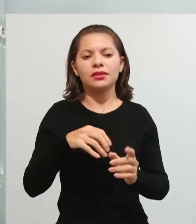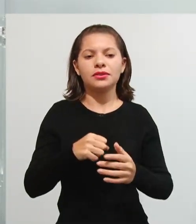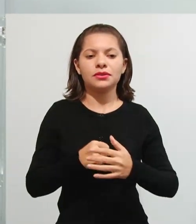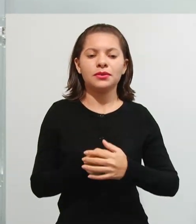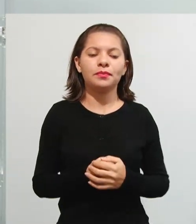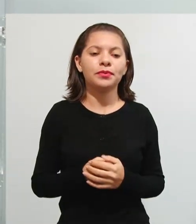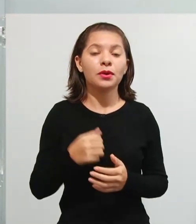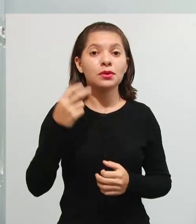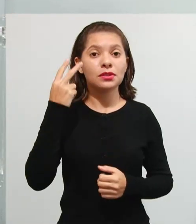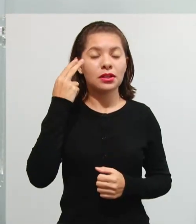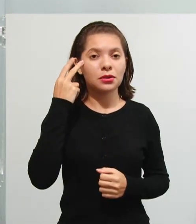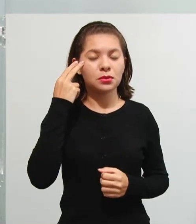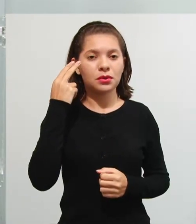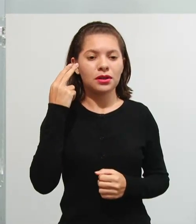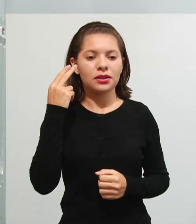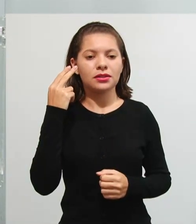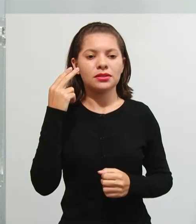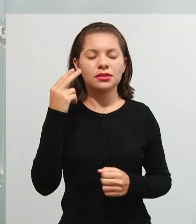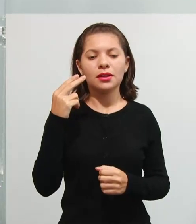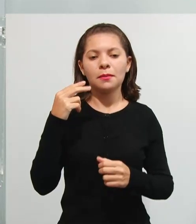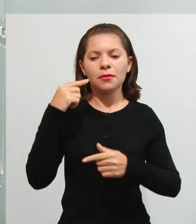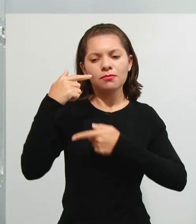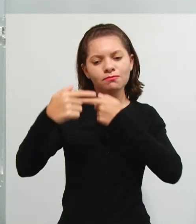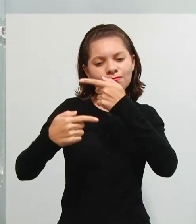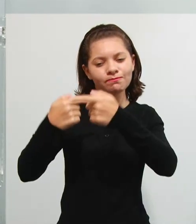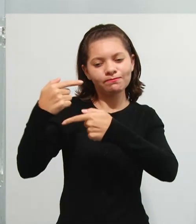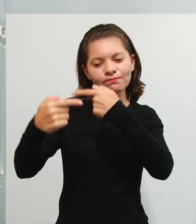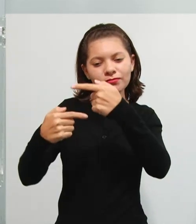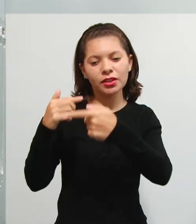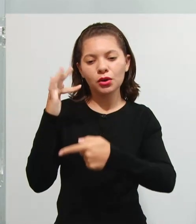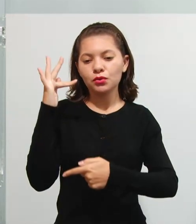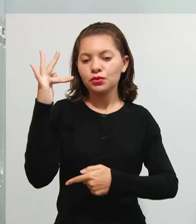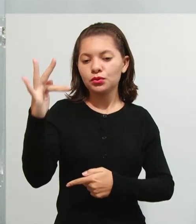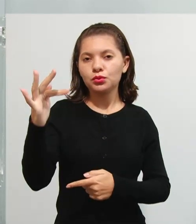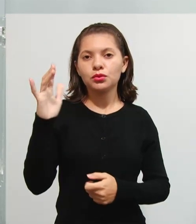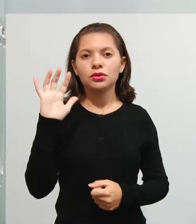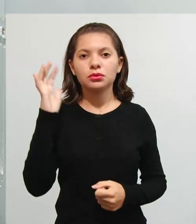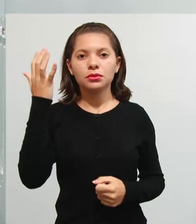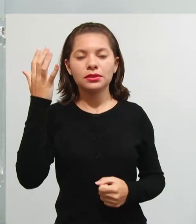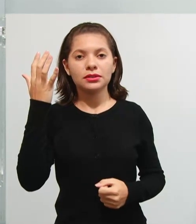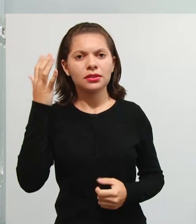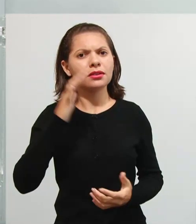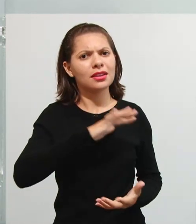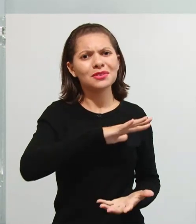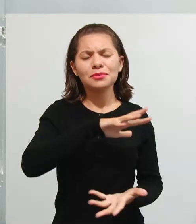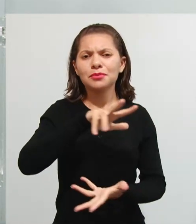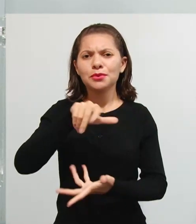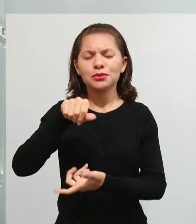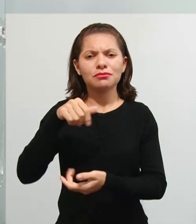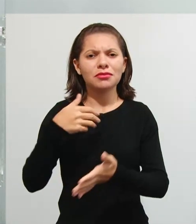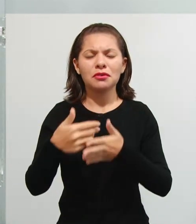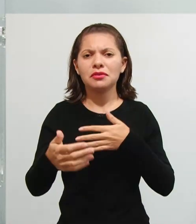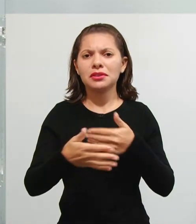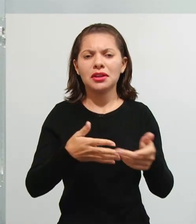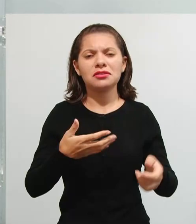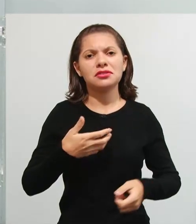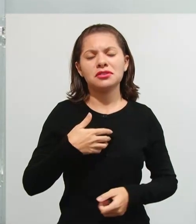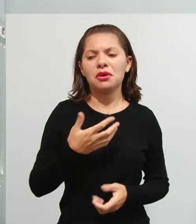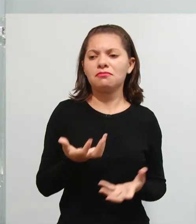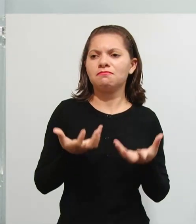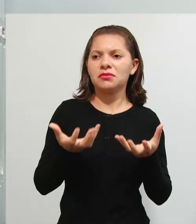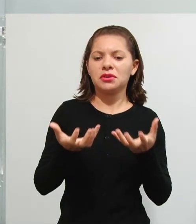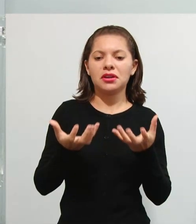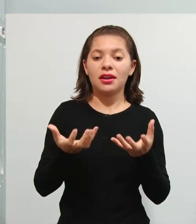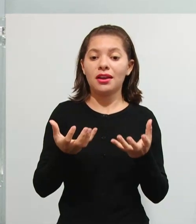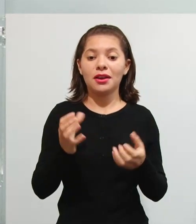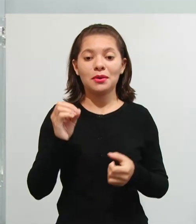naturais para as sociedades futuras. Então, são coisas que estão acontecendo no mundo, independente se eu queira ou se eu não queira, as